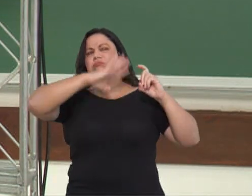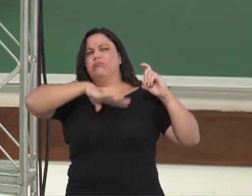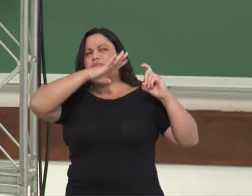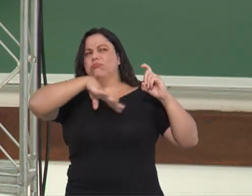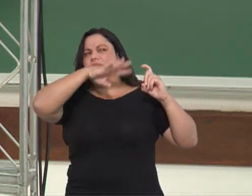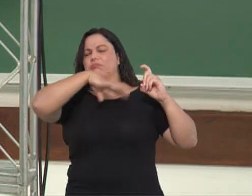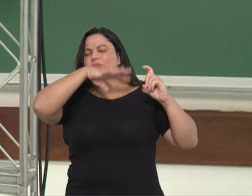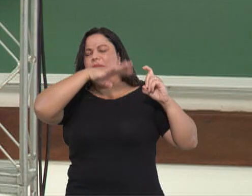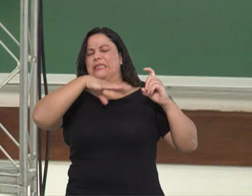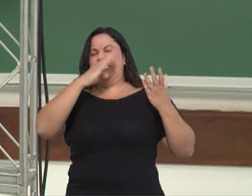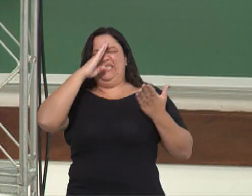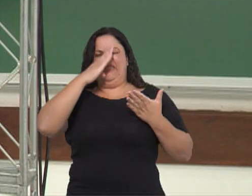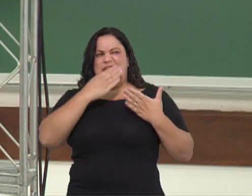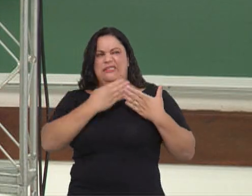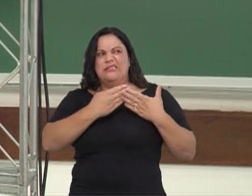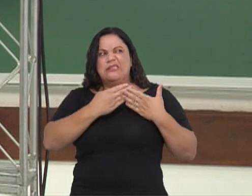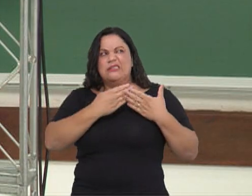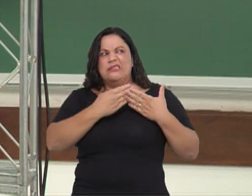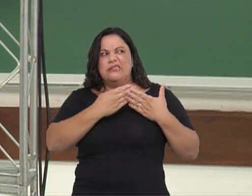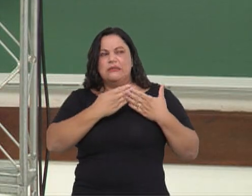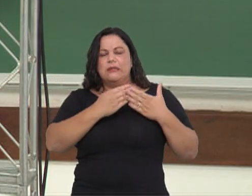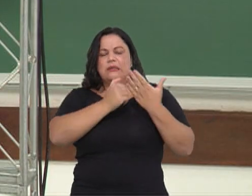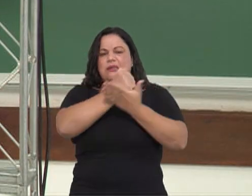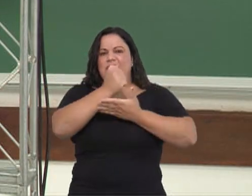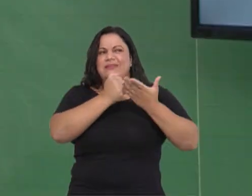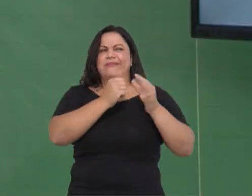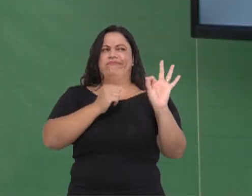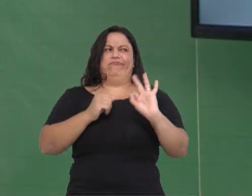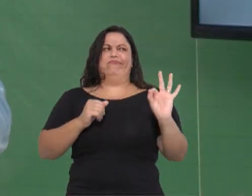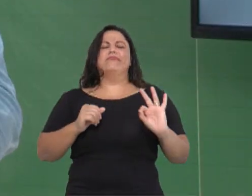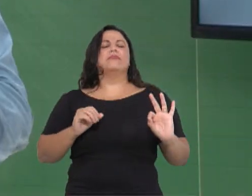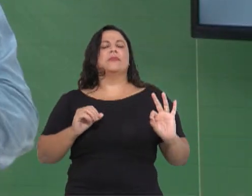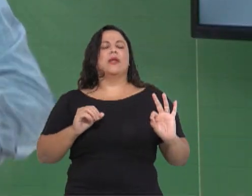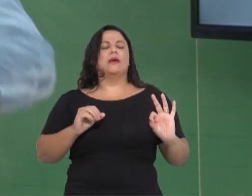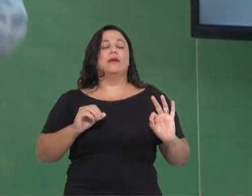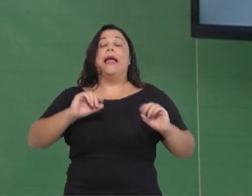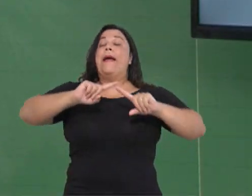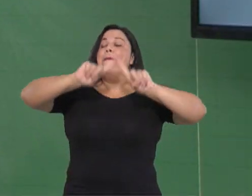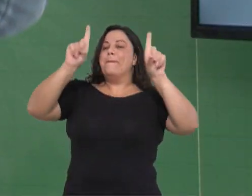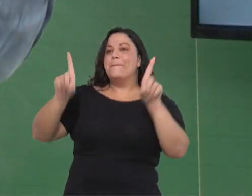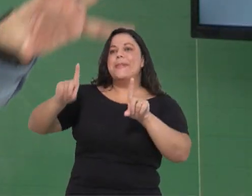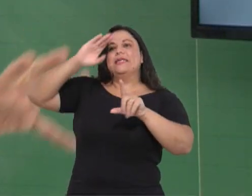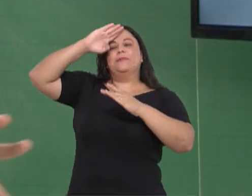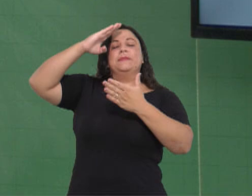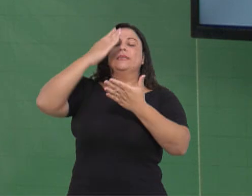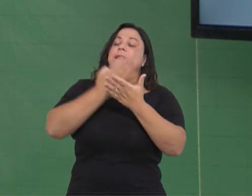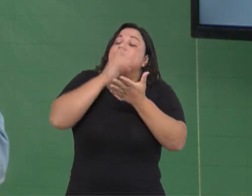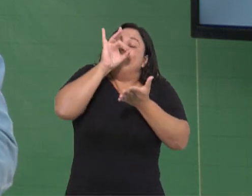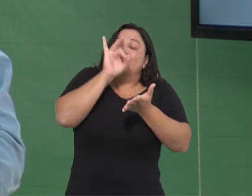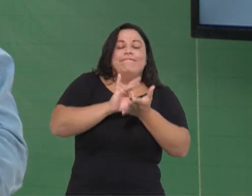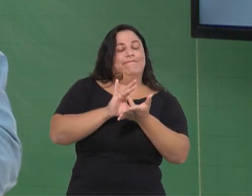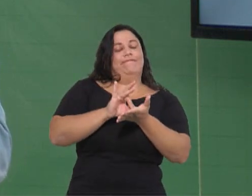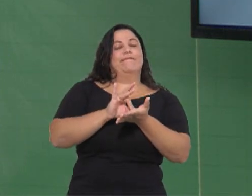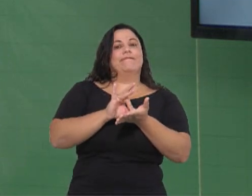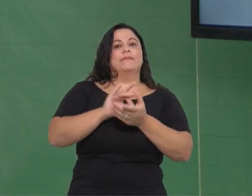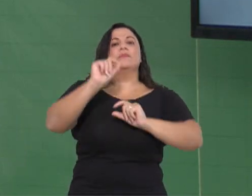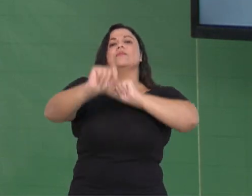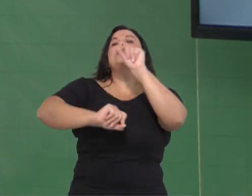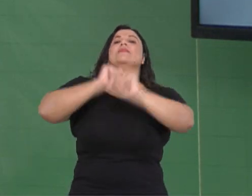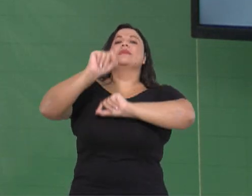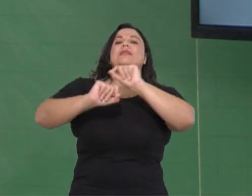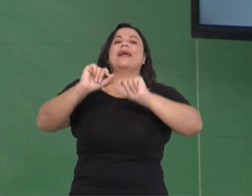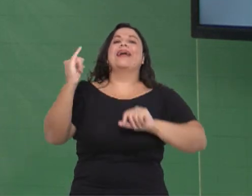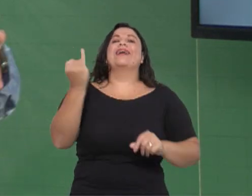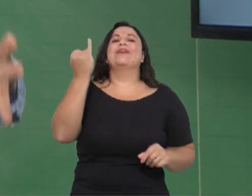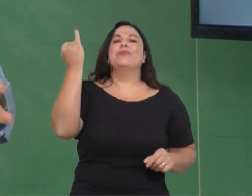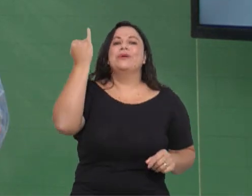fosse crença infundada. Mas, para quem acredita, aquilo é verdade. O que é o importante aqui? É uma coisa